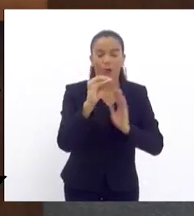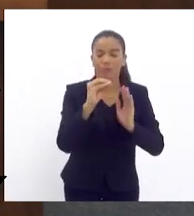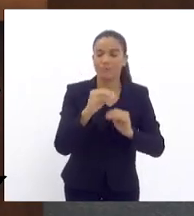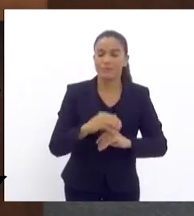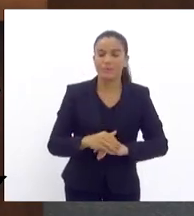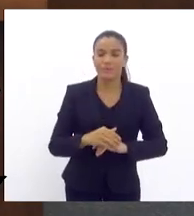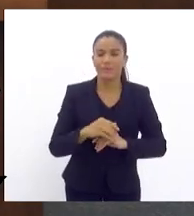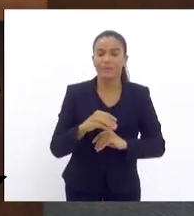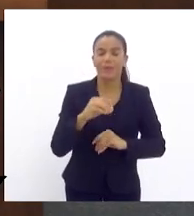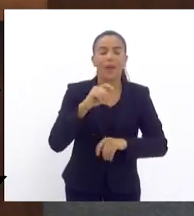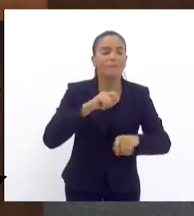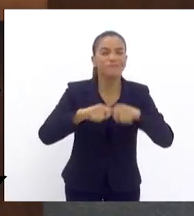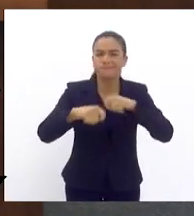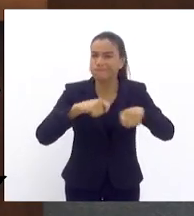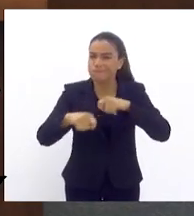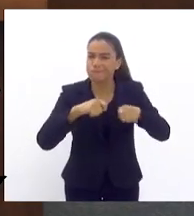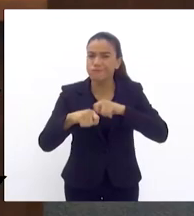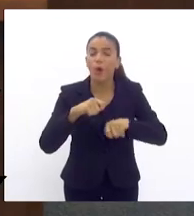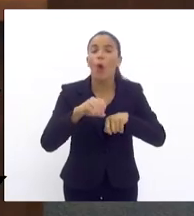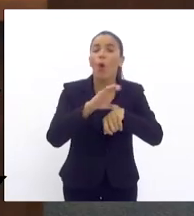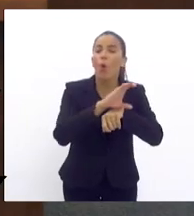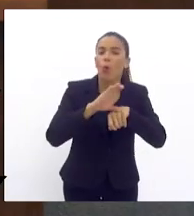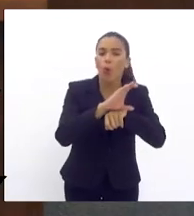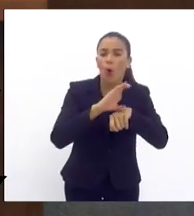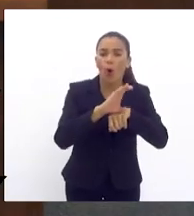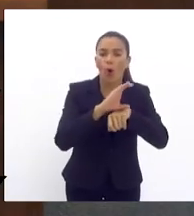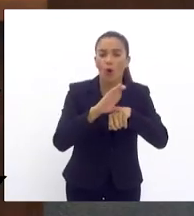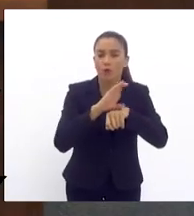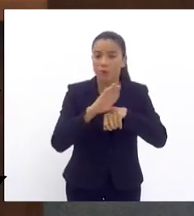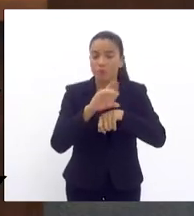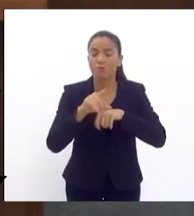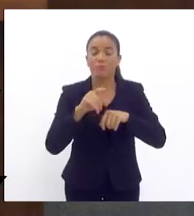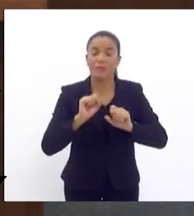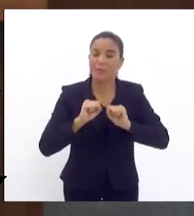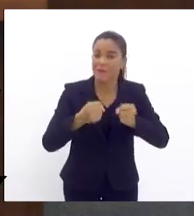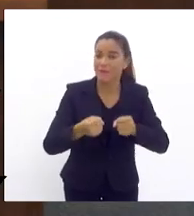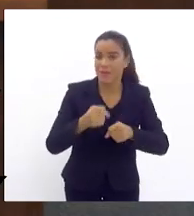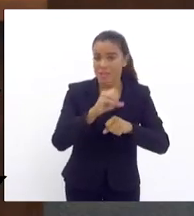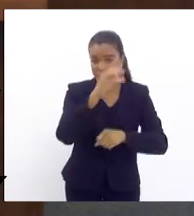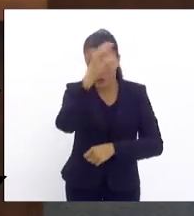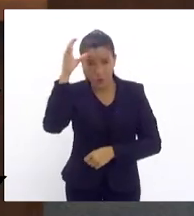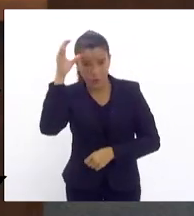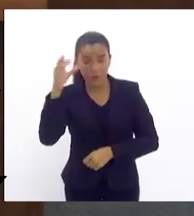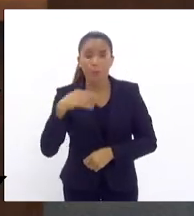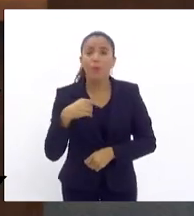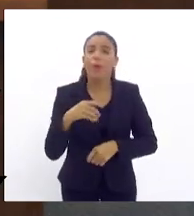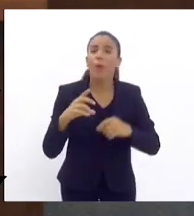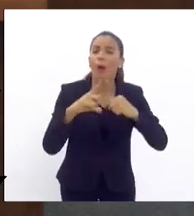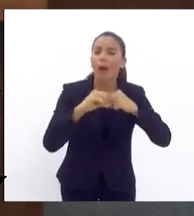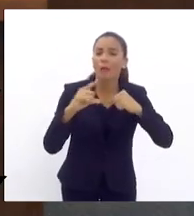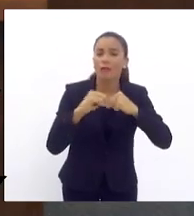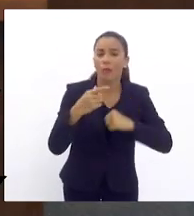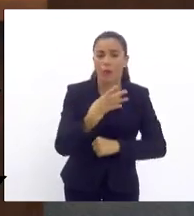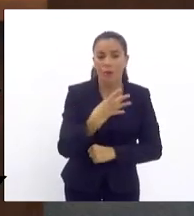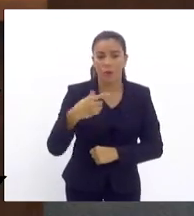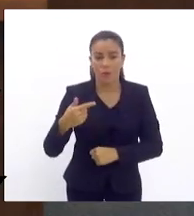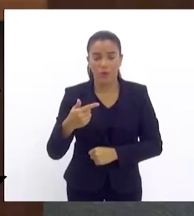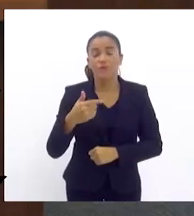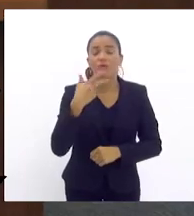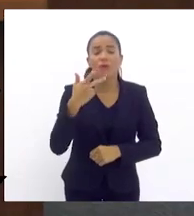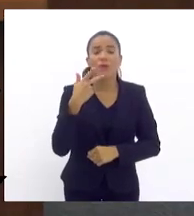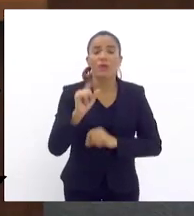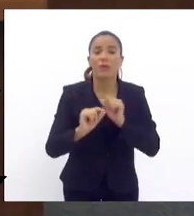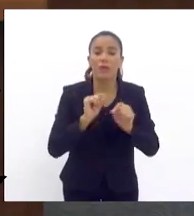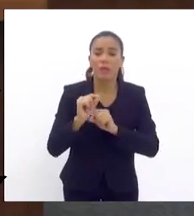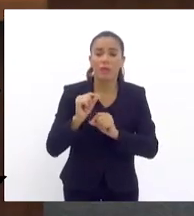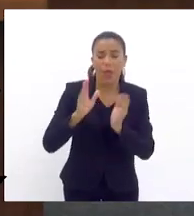rasgou o código para todos nós aqui do Rio de Janeiro. Por quê? O artigo 42 diz o seguinte, na cobrança de débitos,